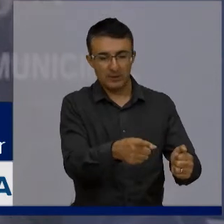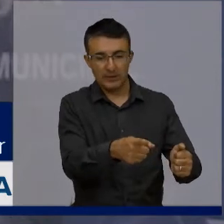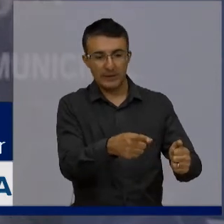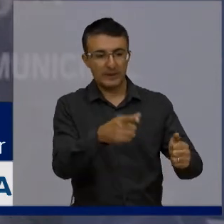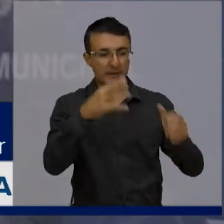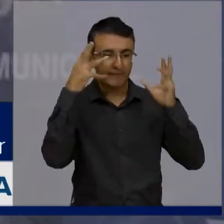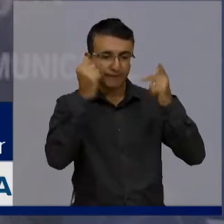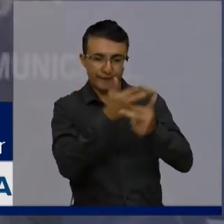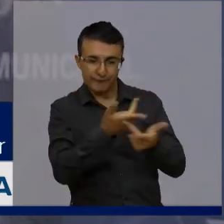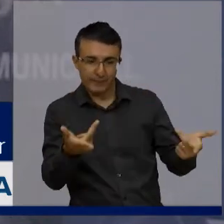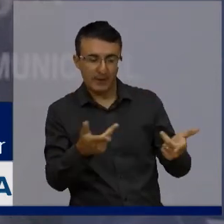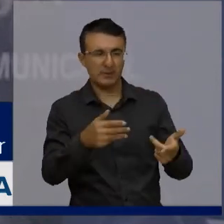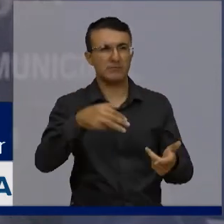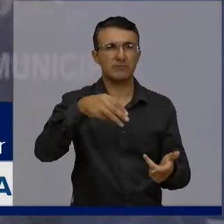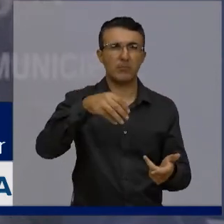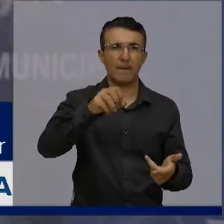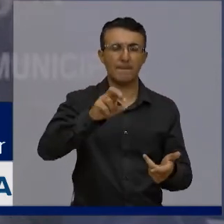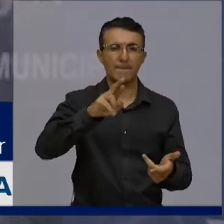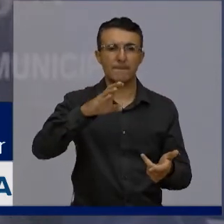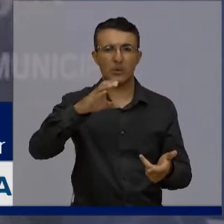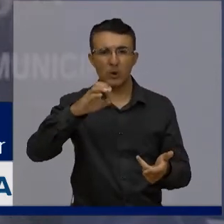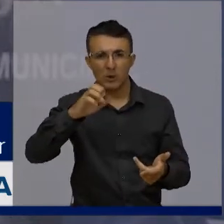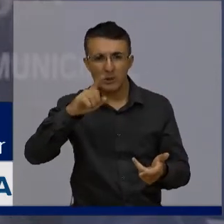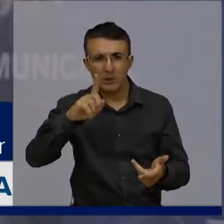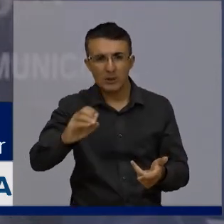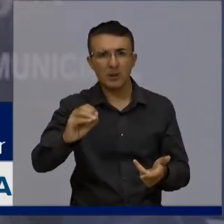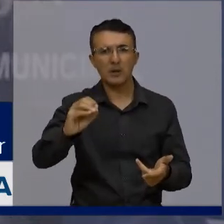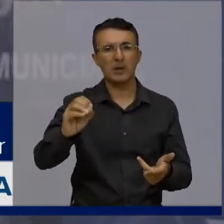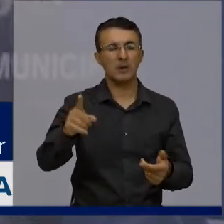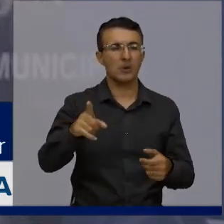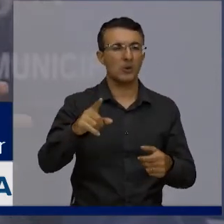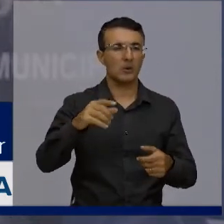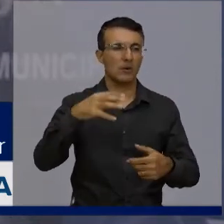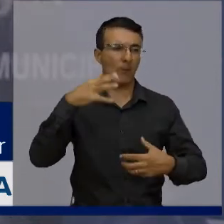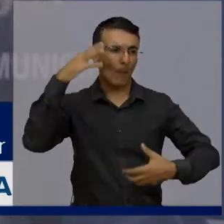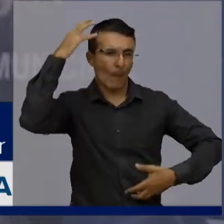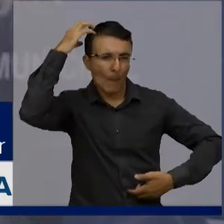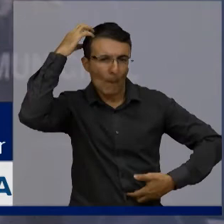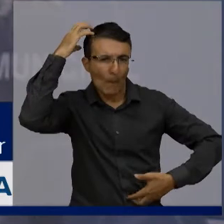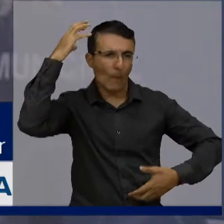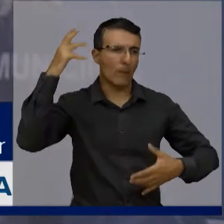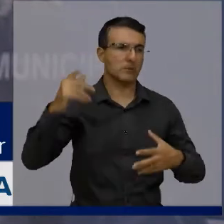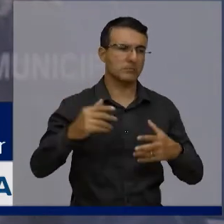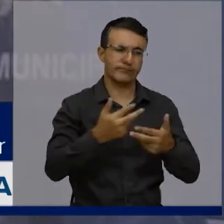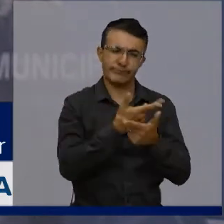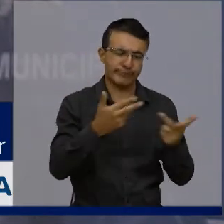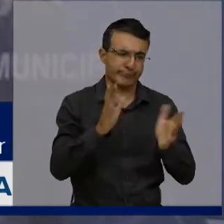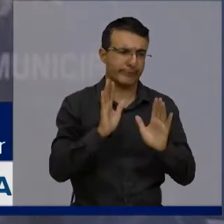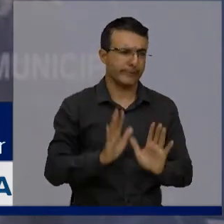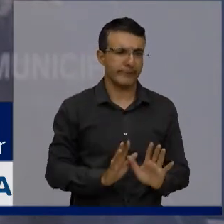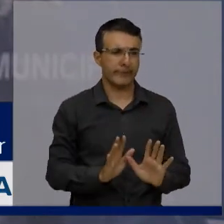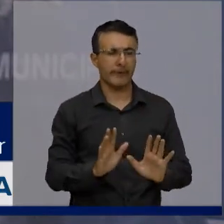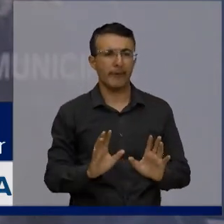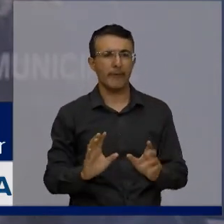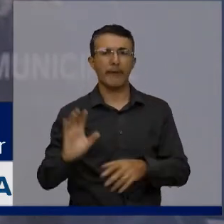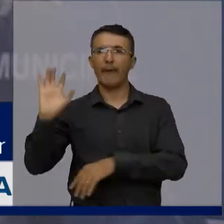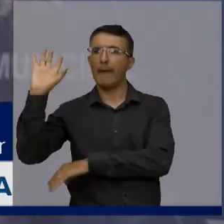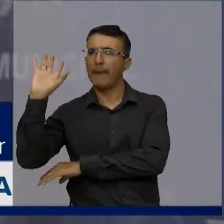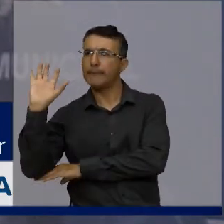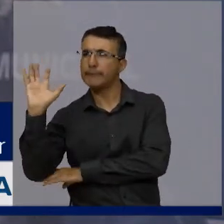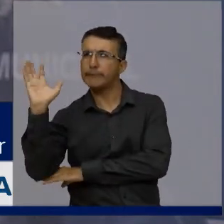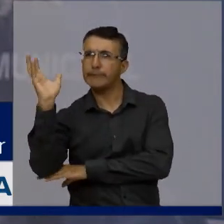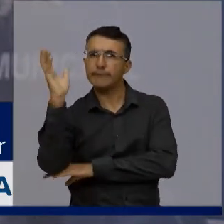é fundamental para evitar esse ciclo, já que os locais onde 25% da vegetação original foi